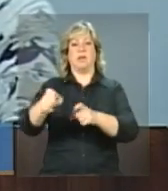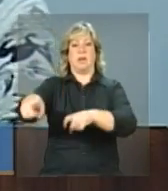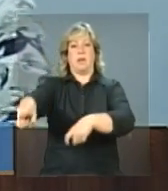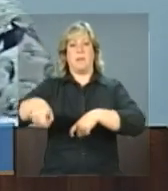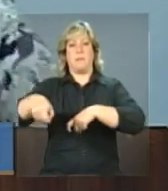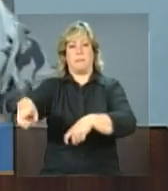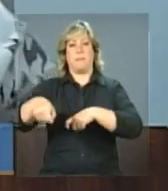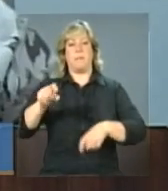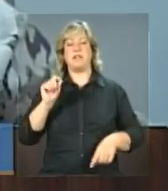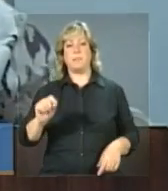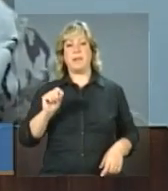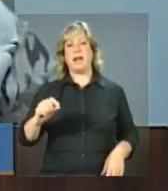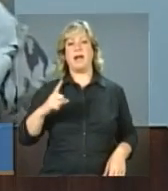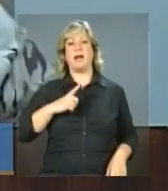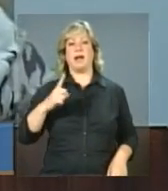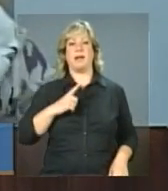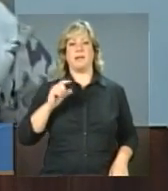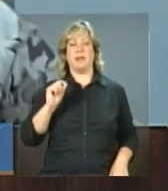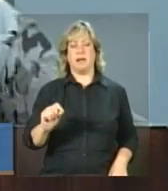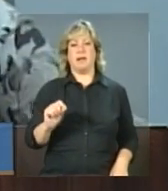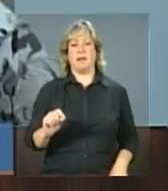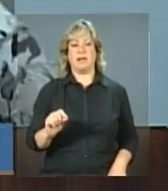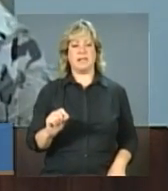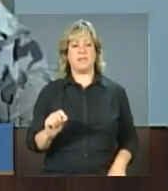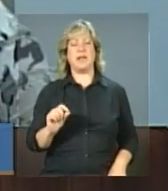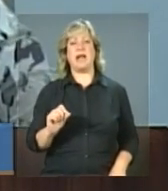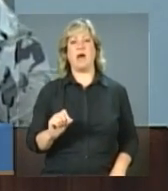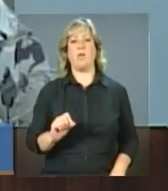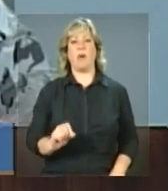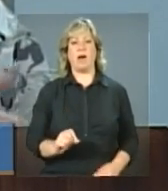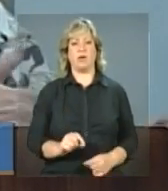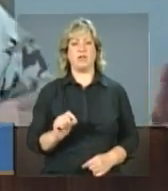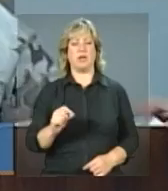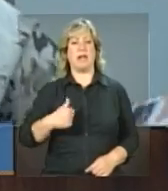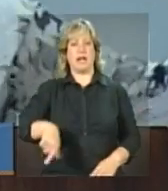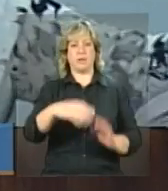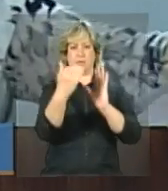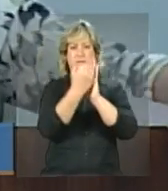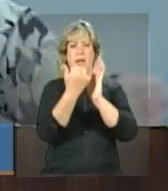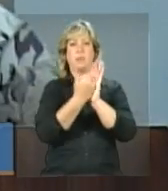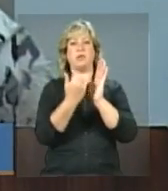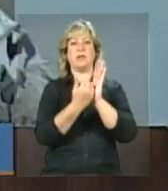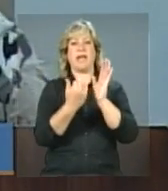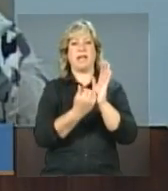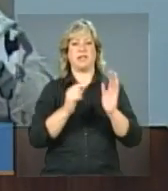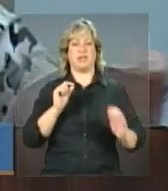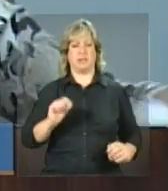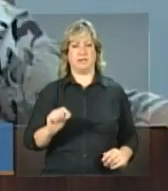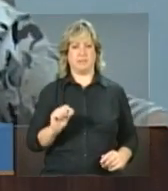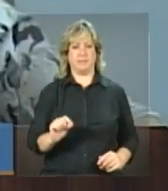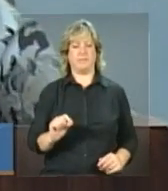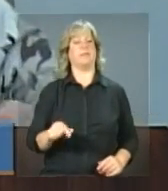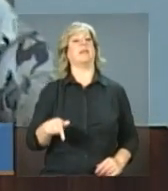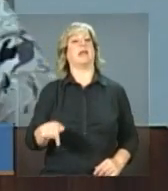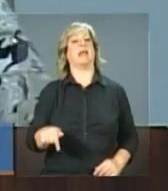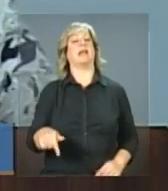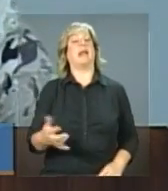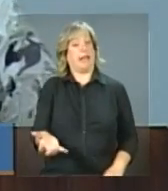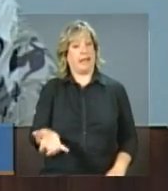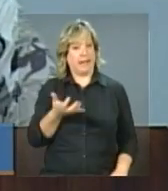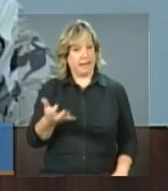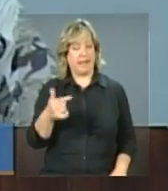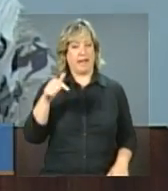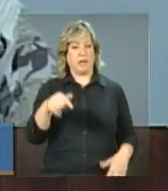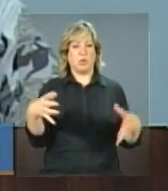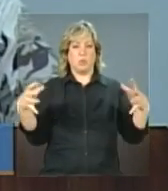É importante também ressaltar que o programa, ele pretende, com esse